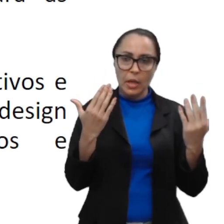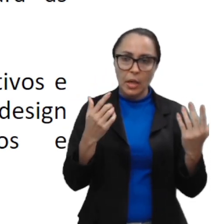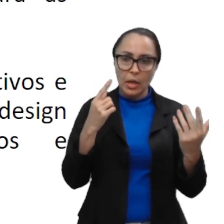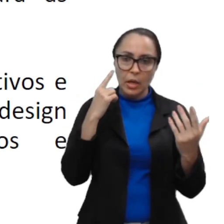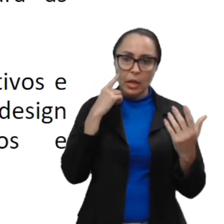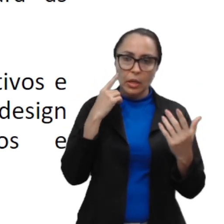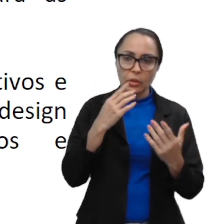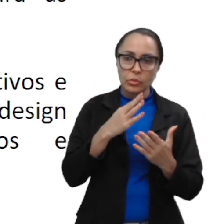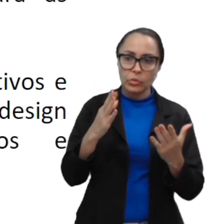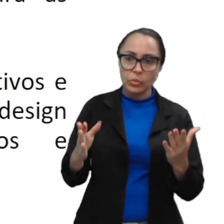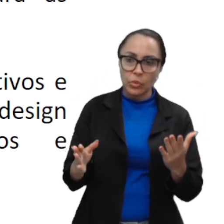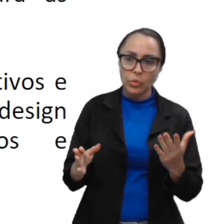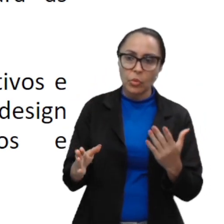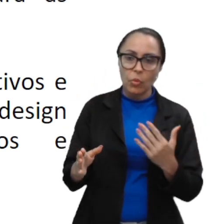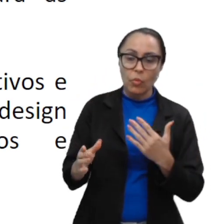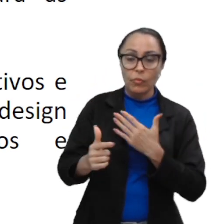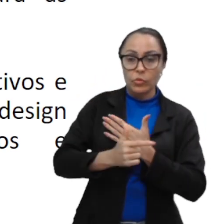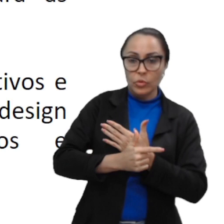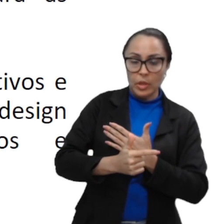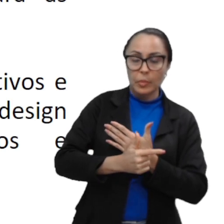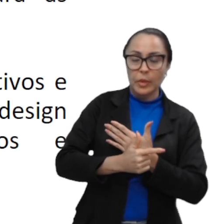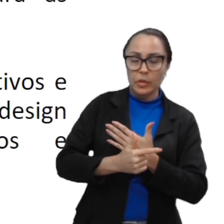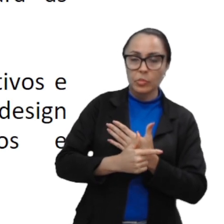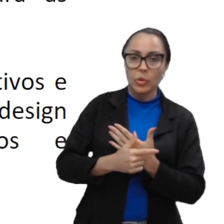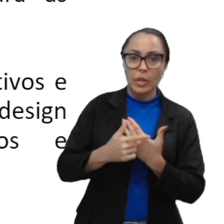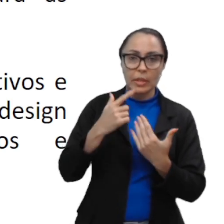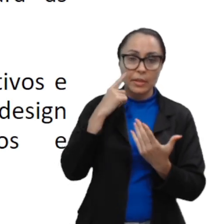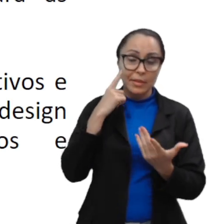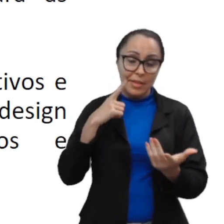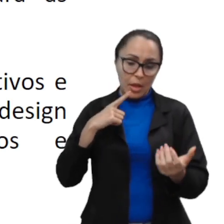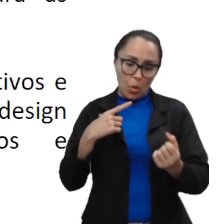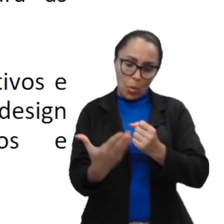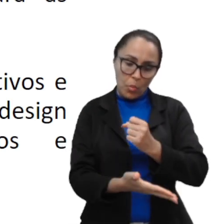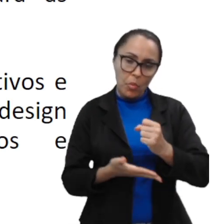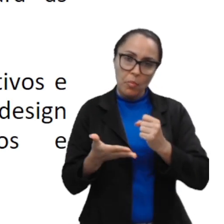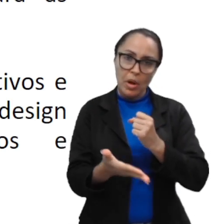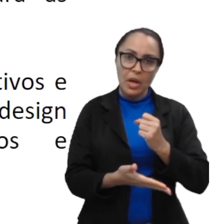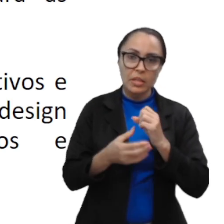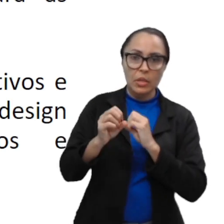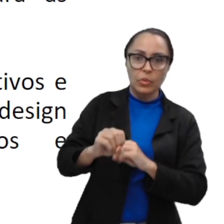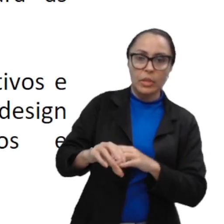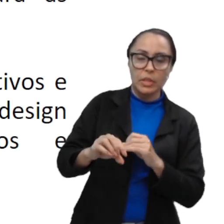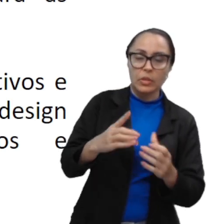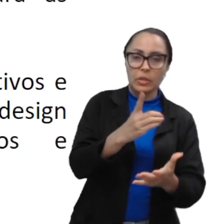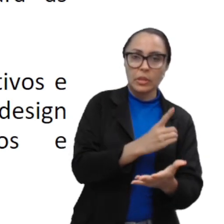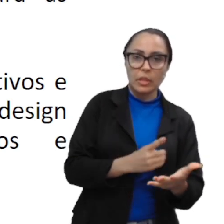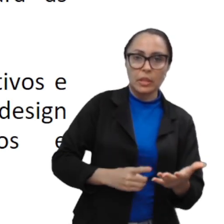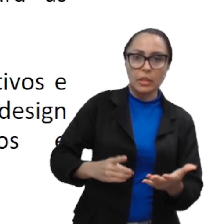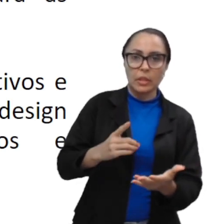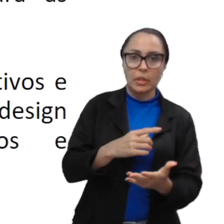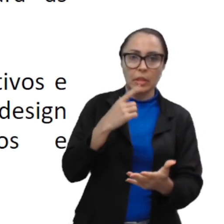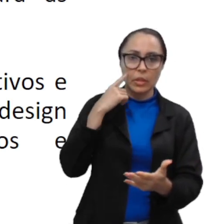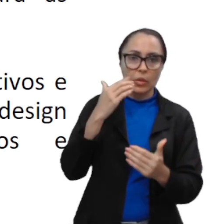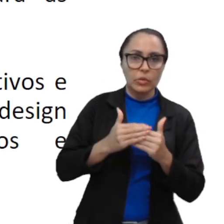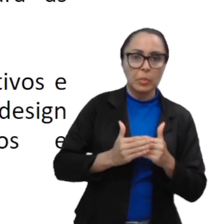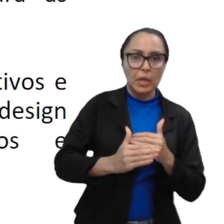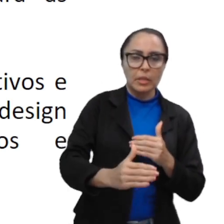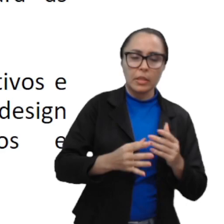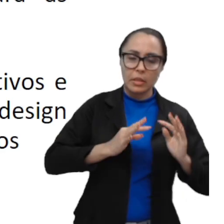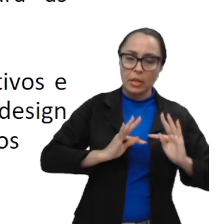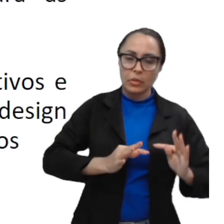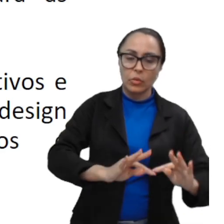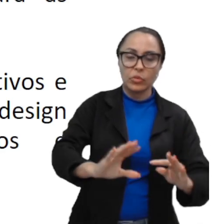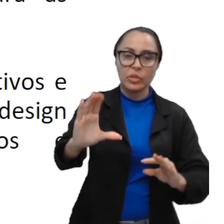desse funcionalismo, porque eles estavam mesmo baseados no ensino do design a partir de uma ciência e da tecnologia,